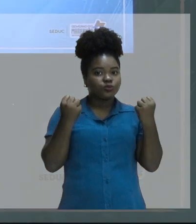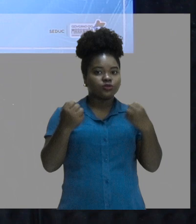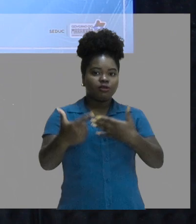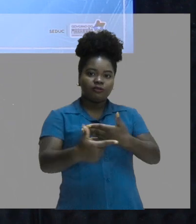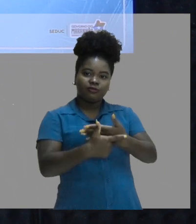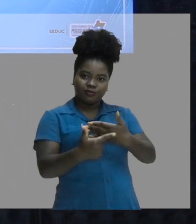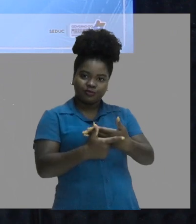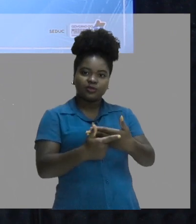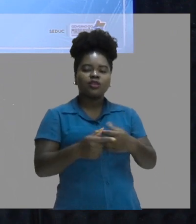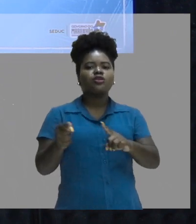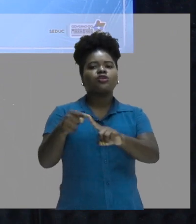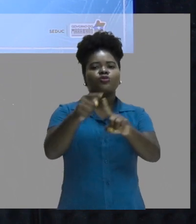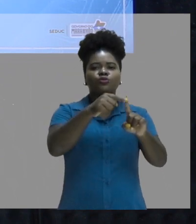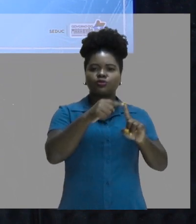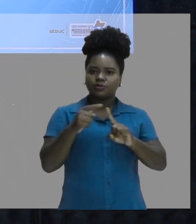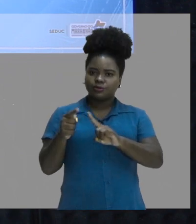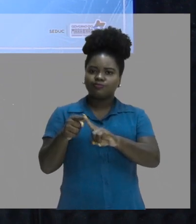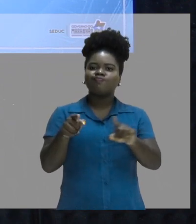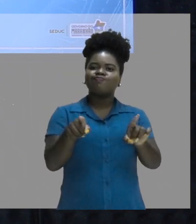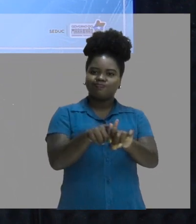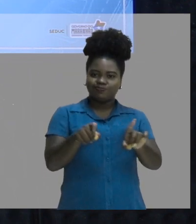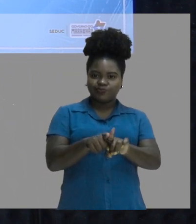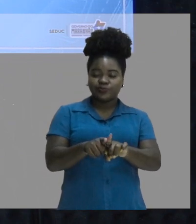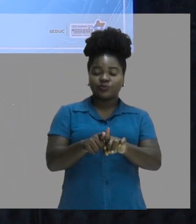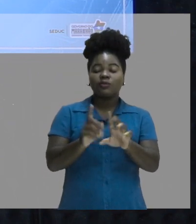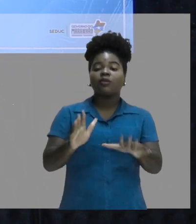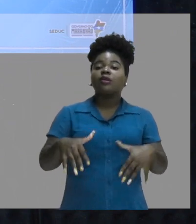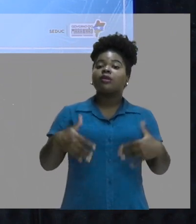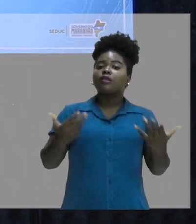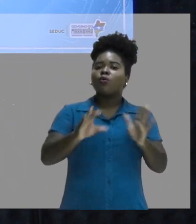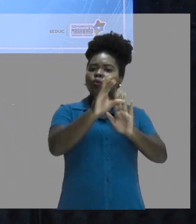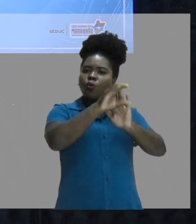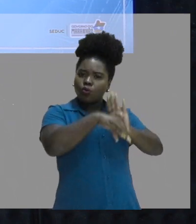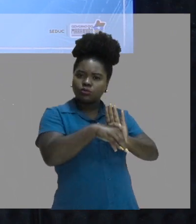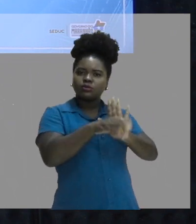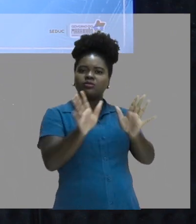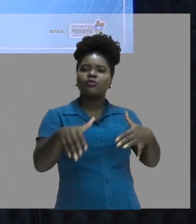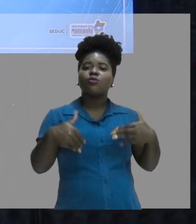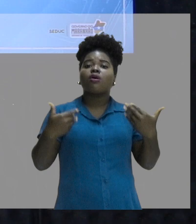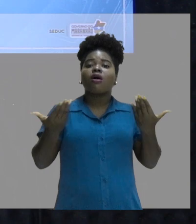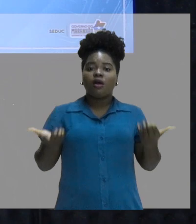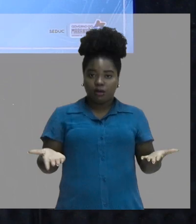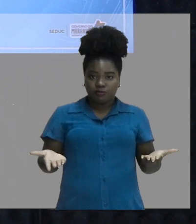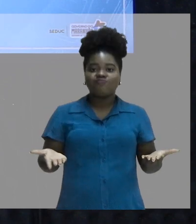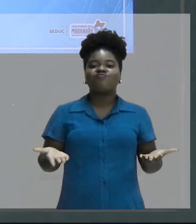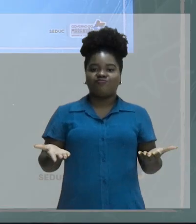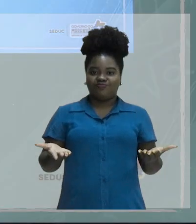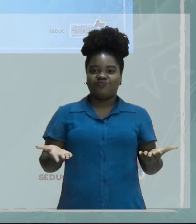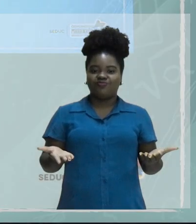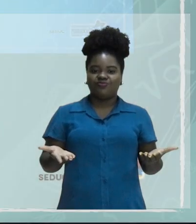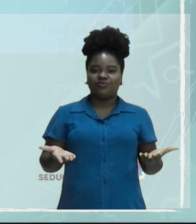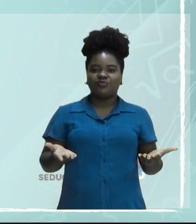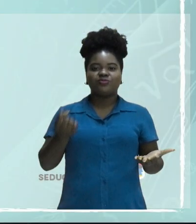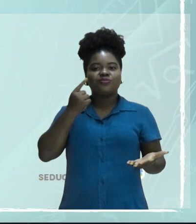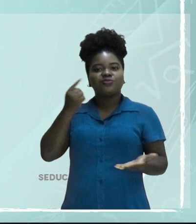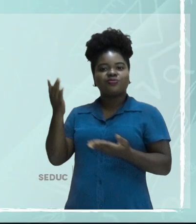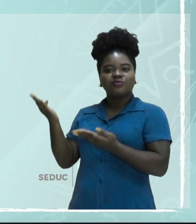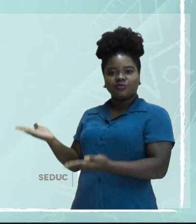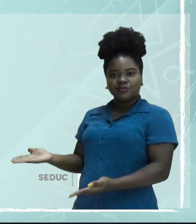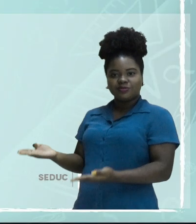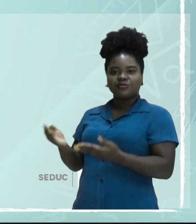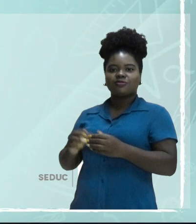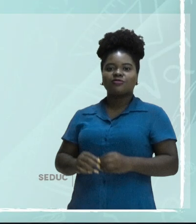tipos de contração existentes, tá certo? Então, o conceito de sistema muscular é o sistema formado pelo conjunto